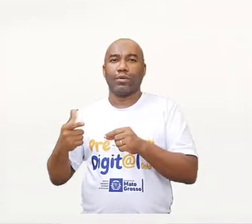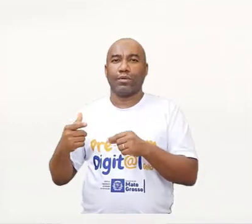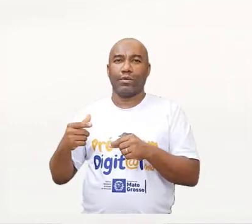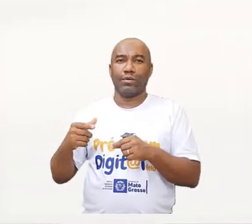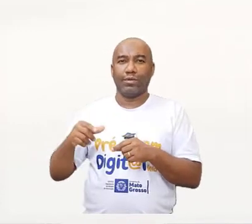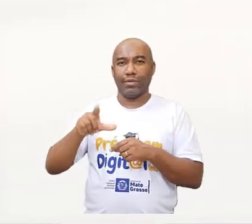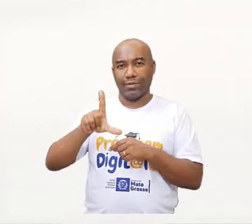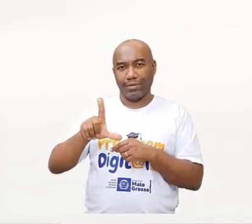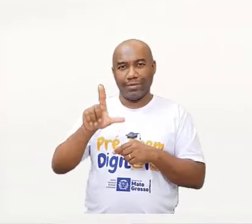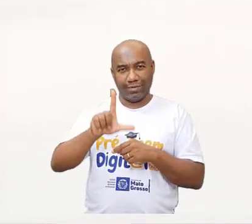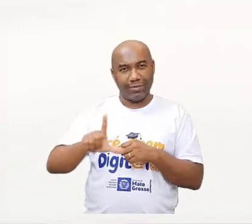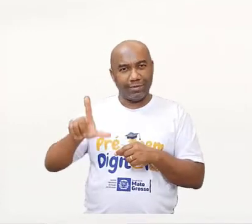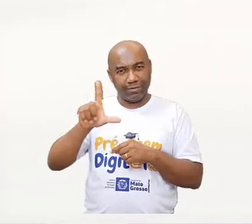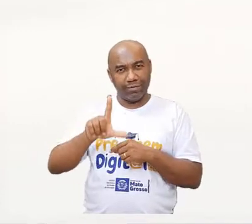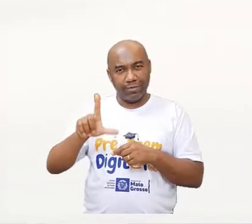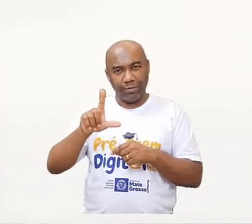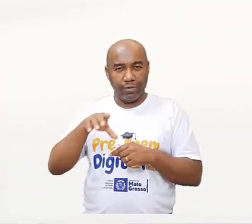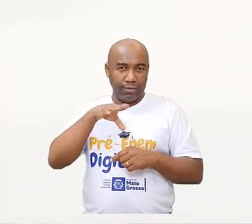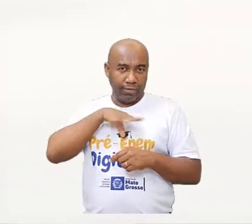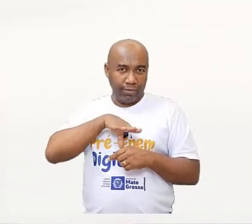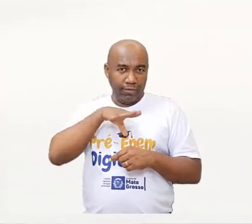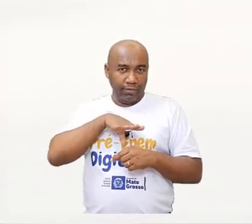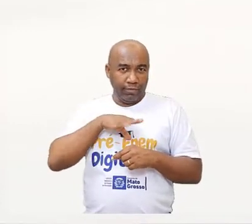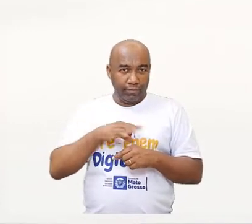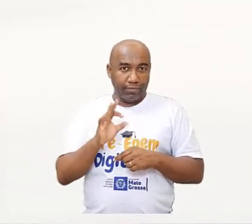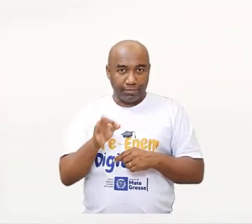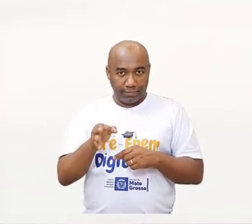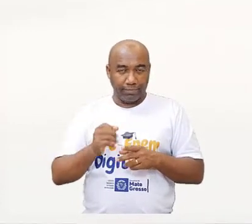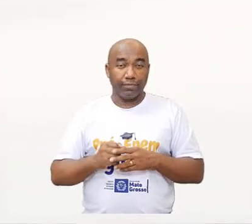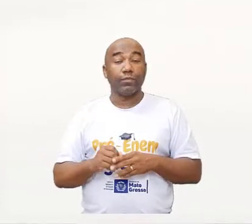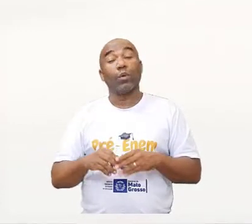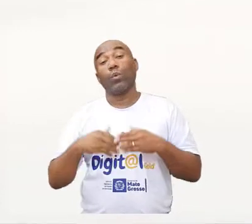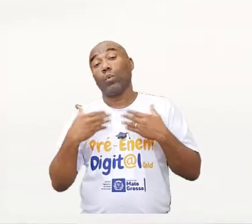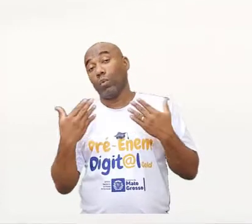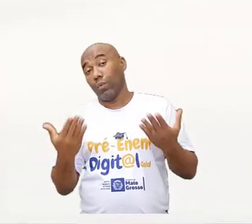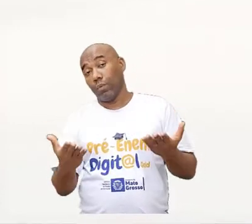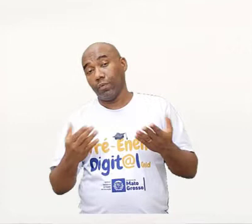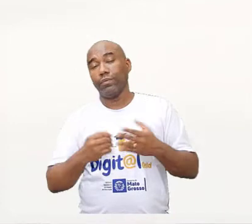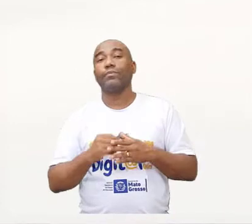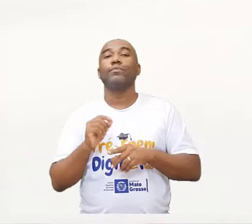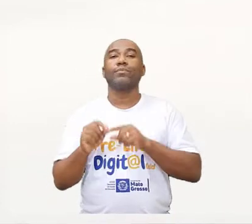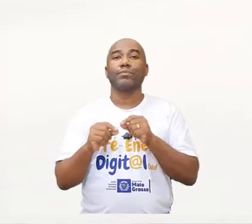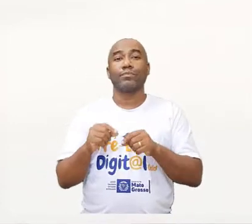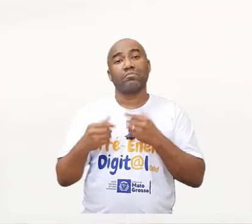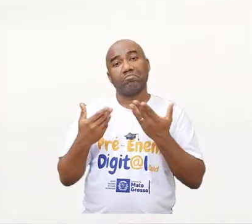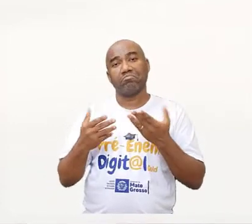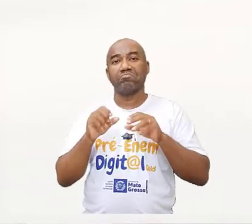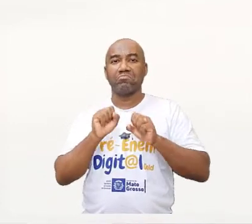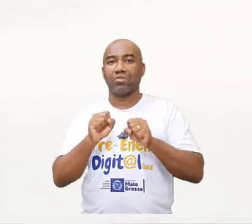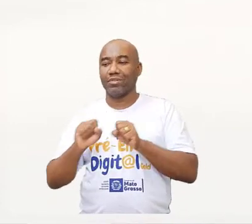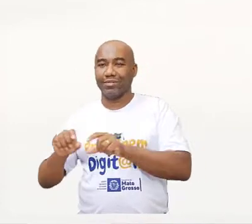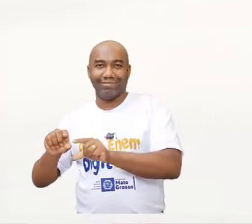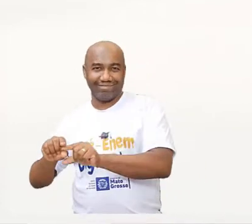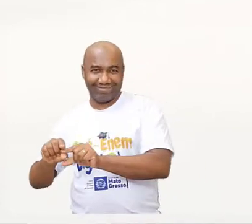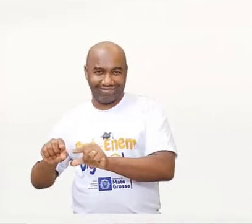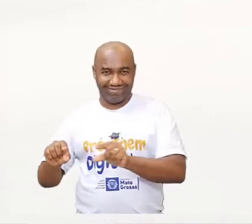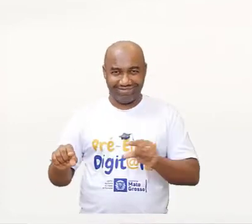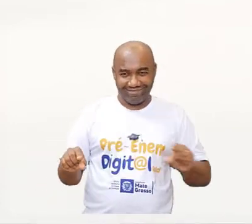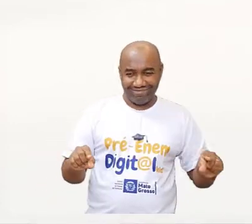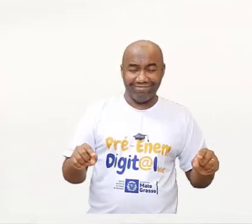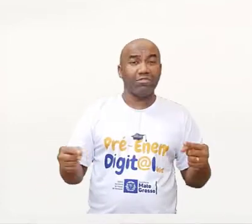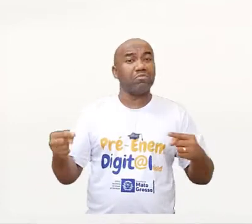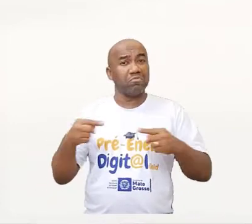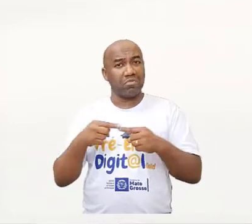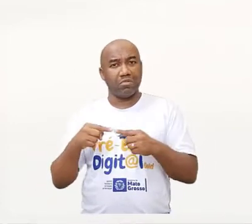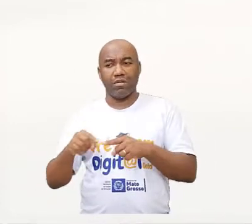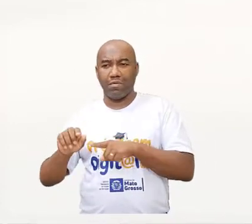e brasileira, uma das formas possíveis. Ou eu posso repetir esse artigo